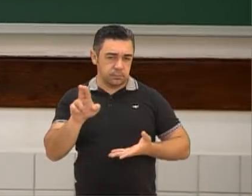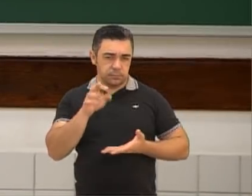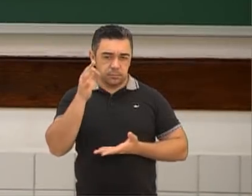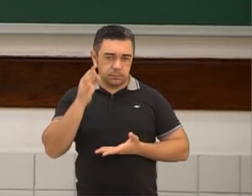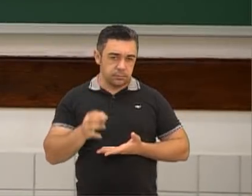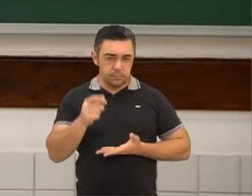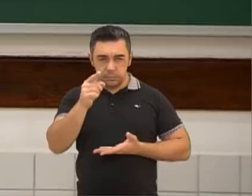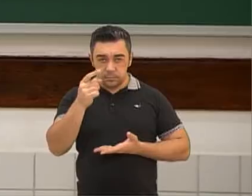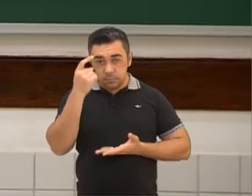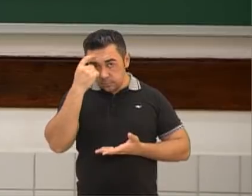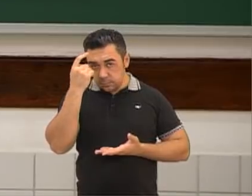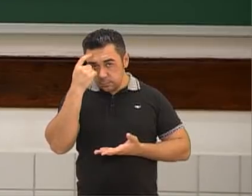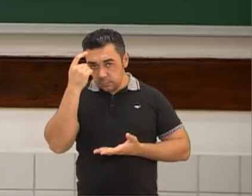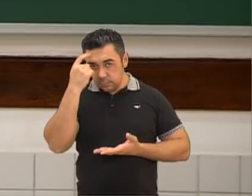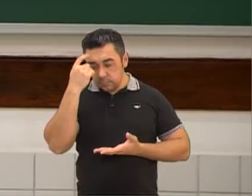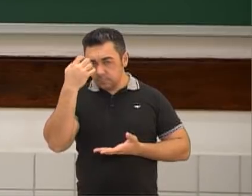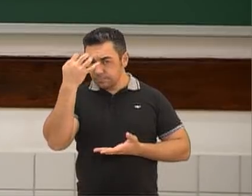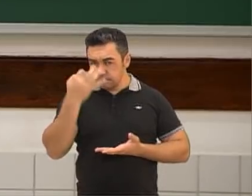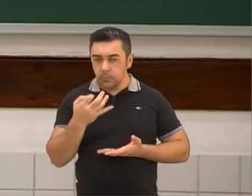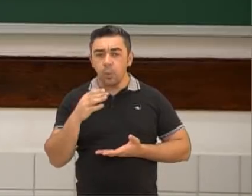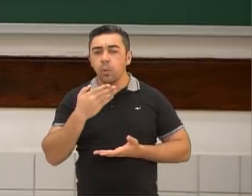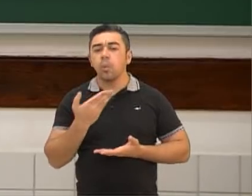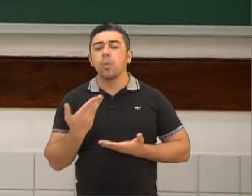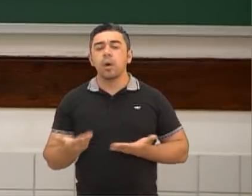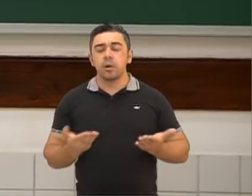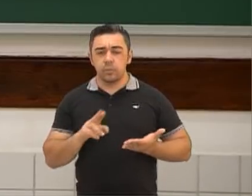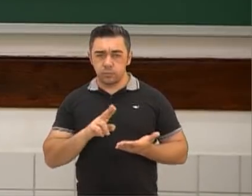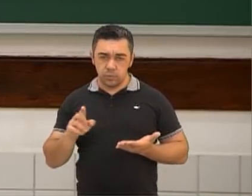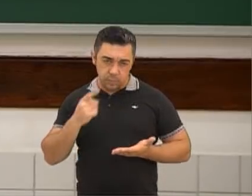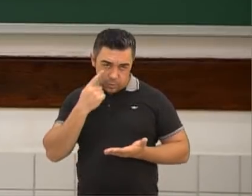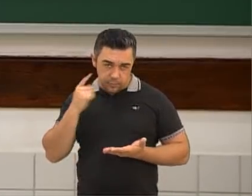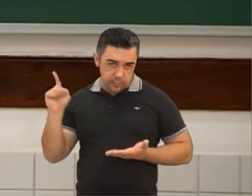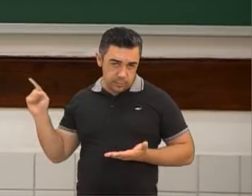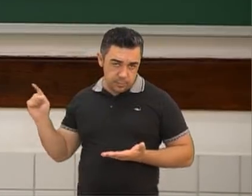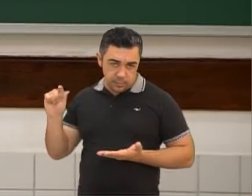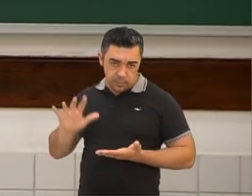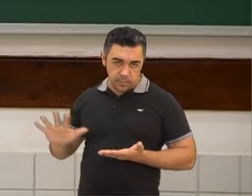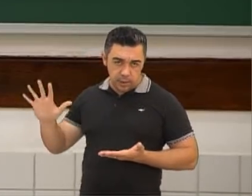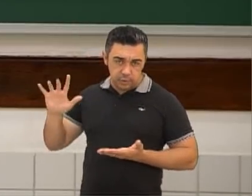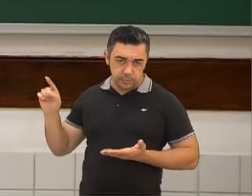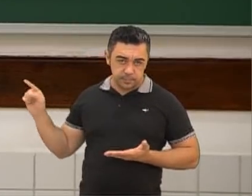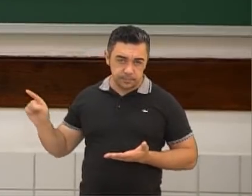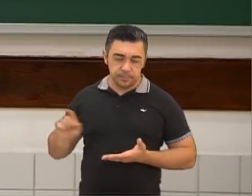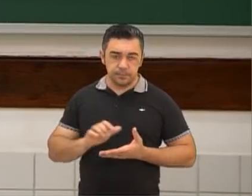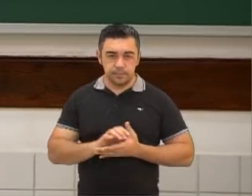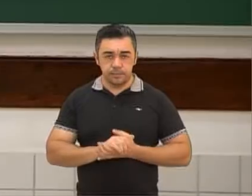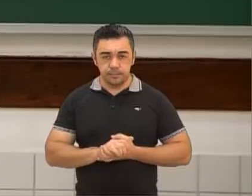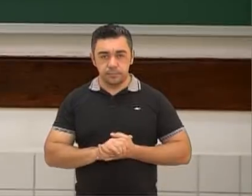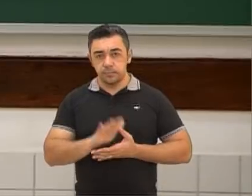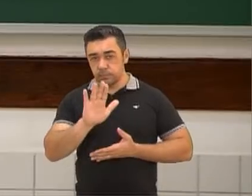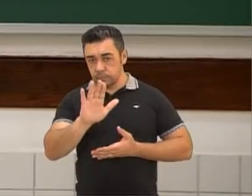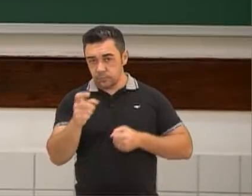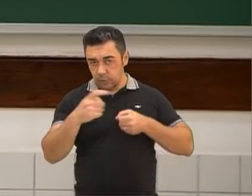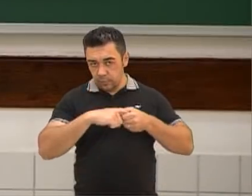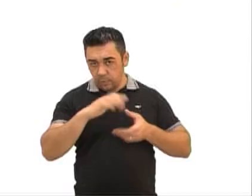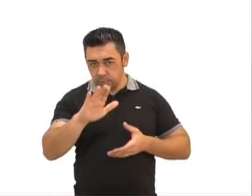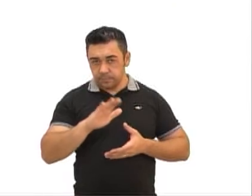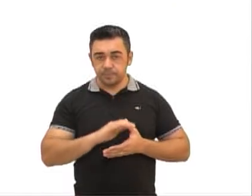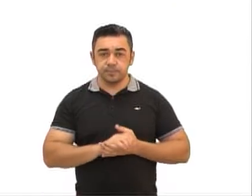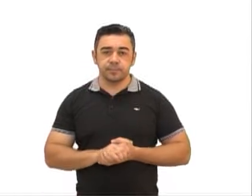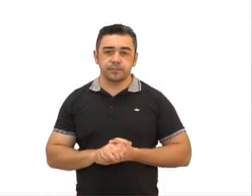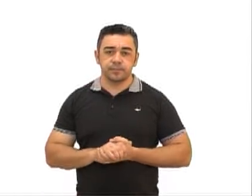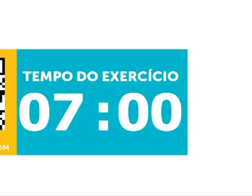pouquinho e identificar bem qual é a atividade que nós estamos vendo naquela figura, certo? A gente volta daqui uns minutos.